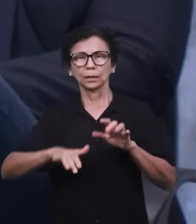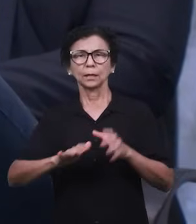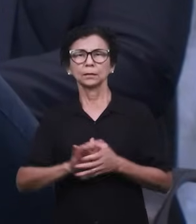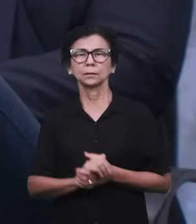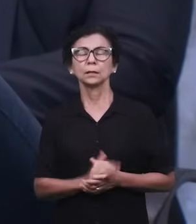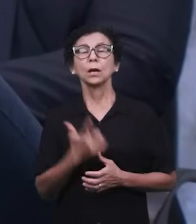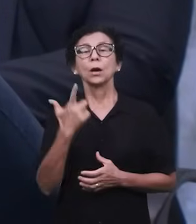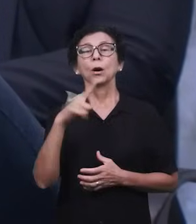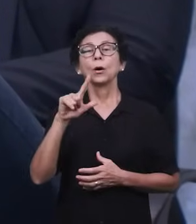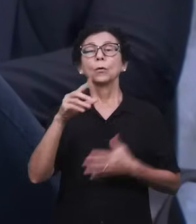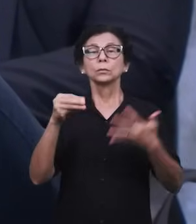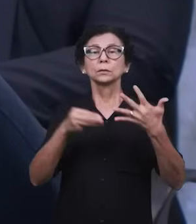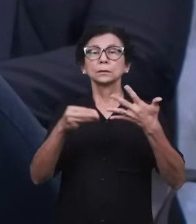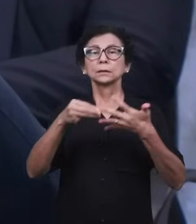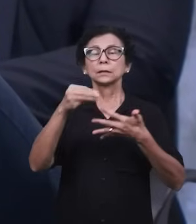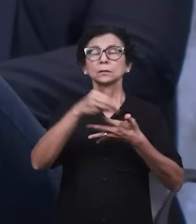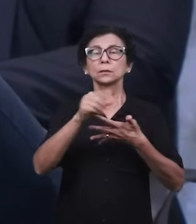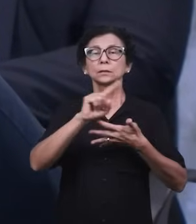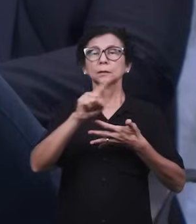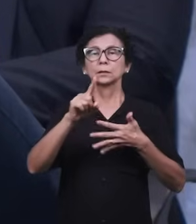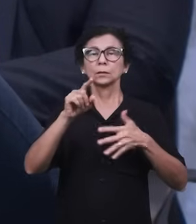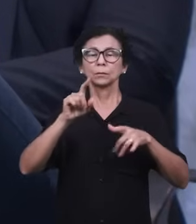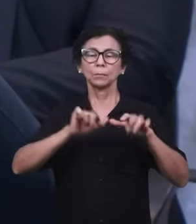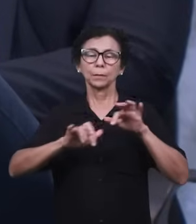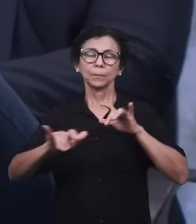uma obra a ser realizada através daquilo.